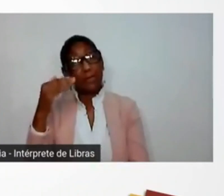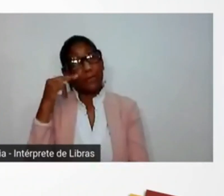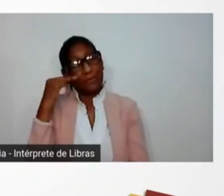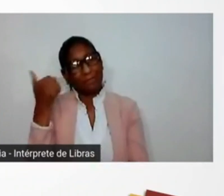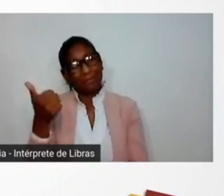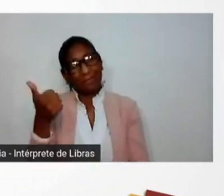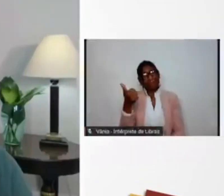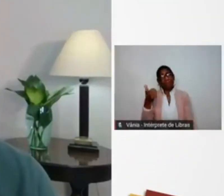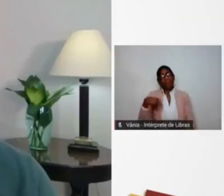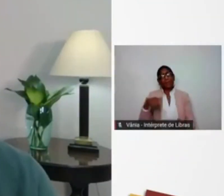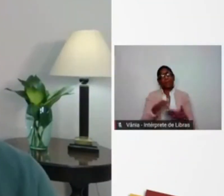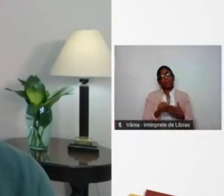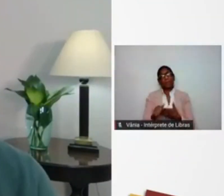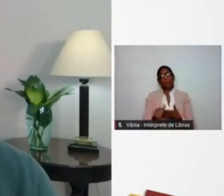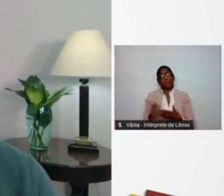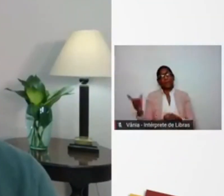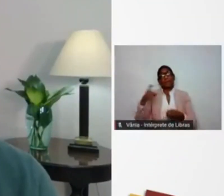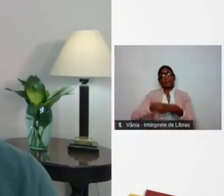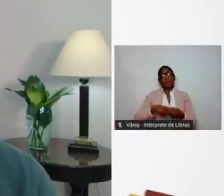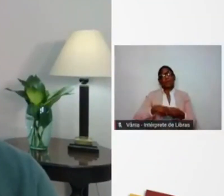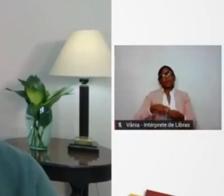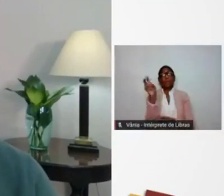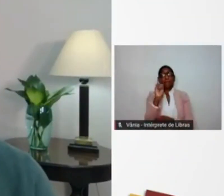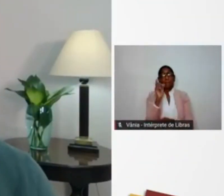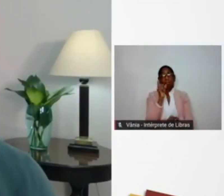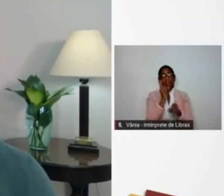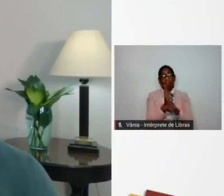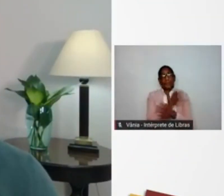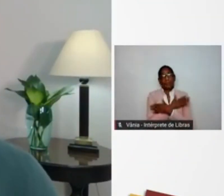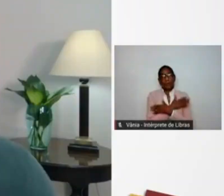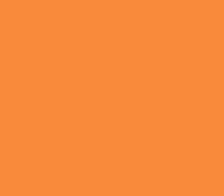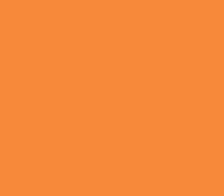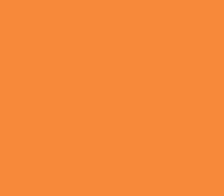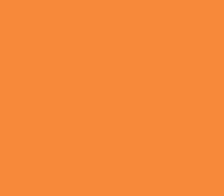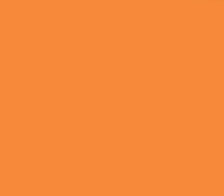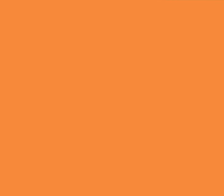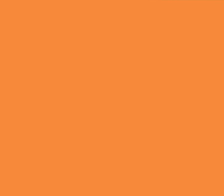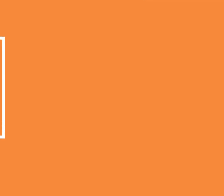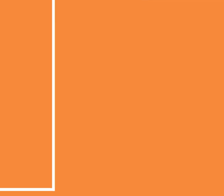todos que nos acompanharam. A gente volta à nossa live na quinta-feira. Um abraço. Tchau, tchau.